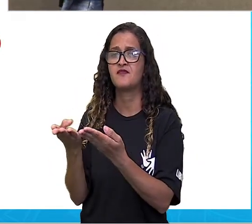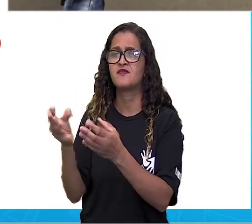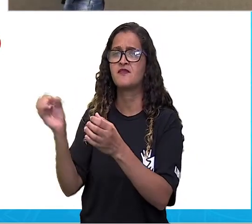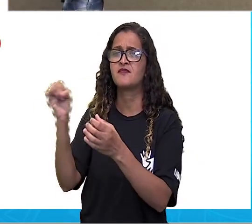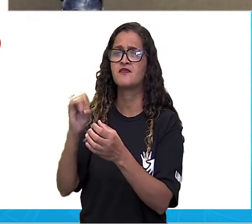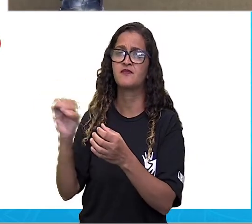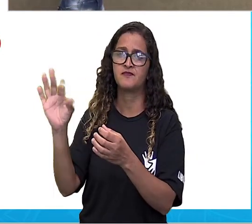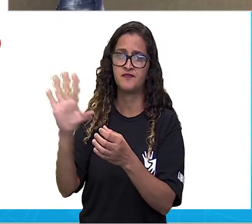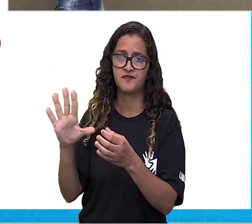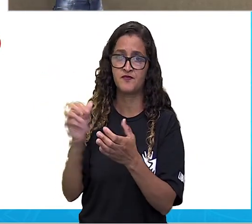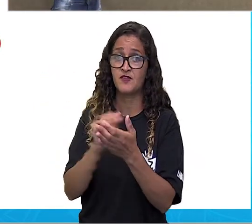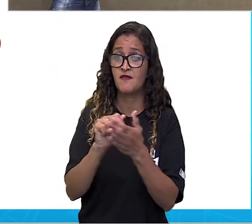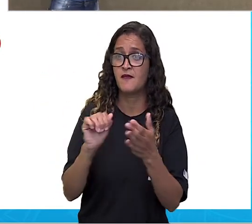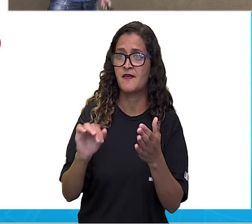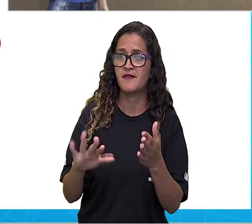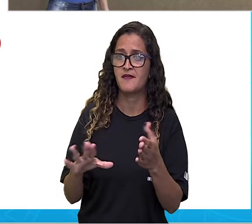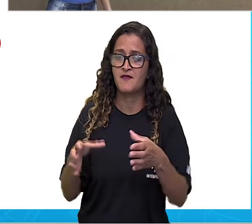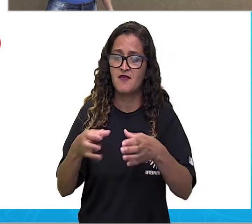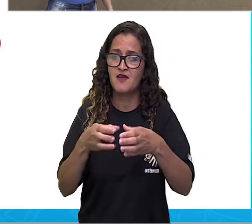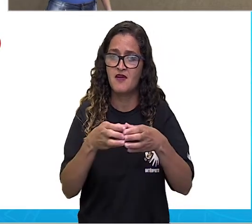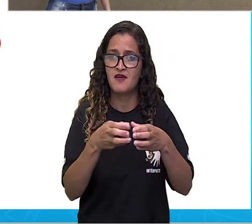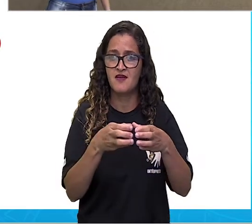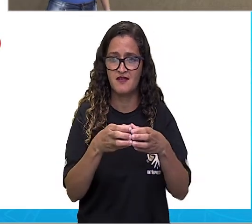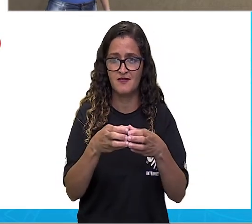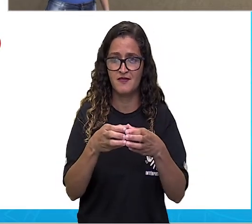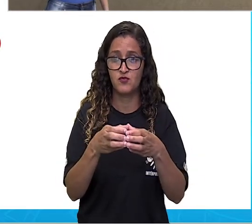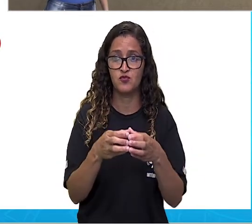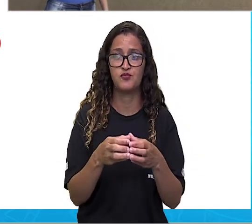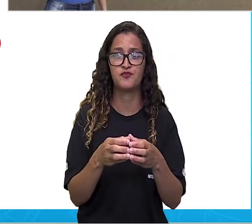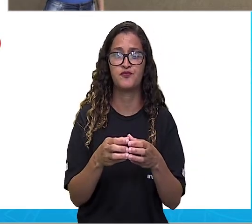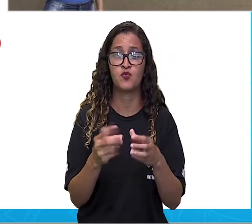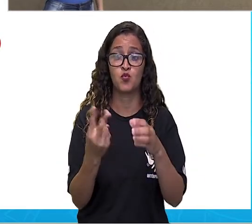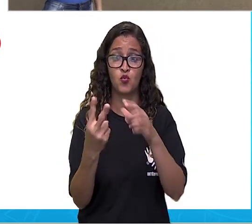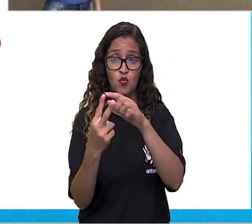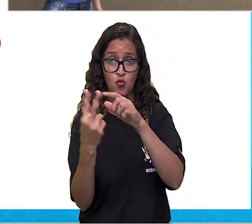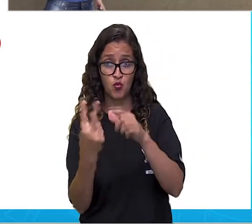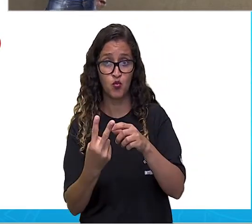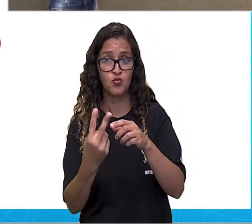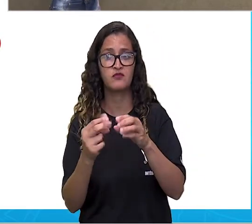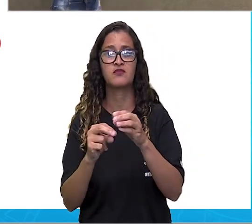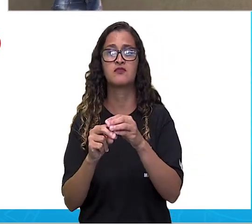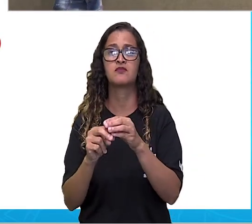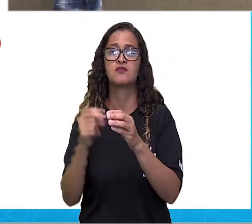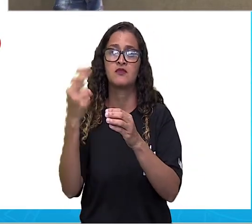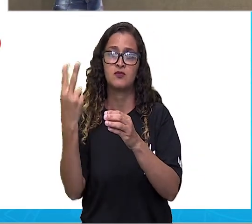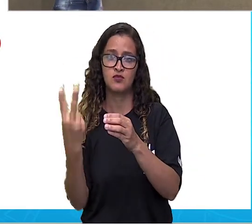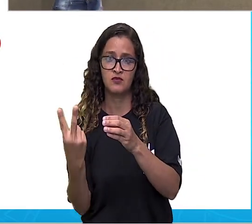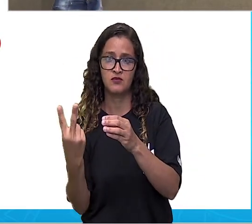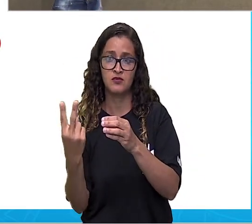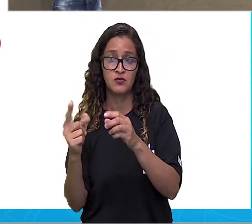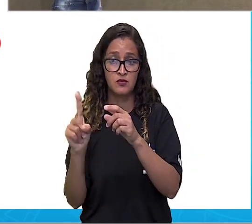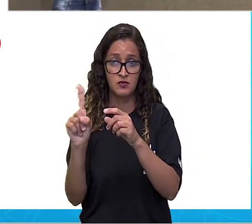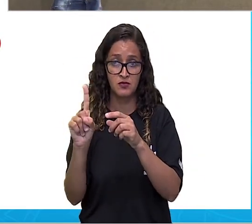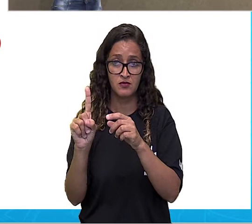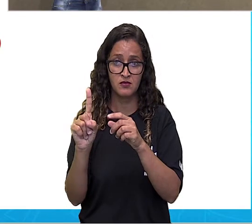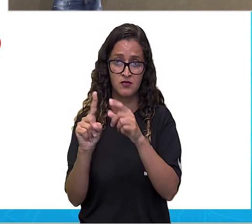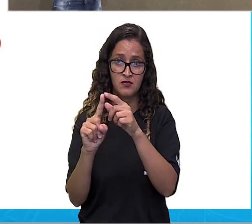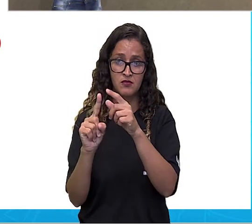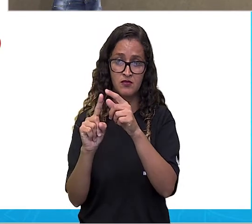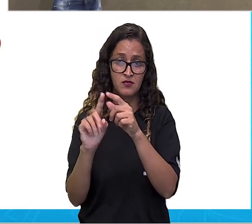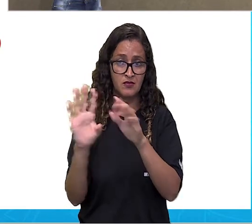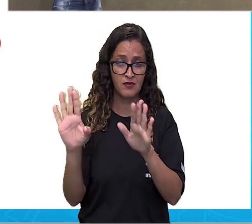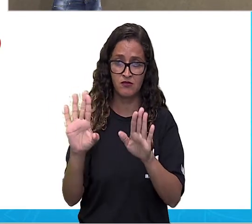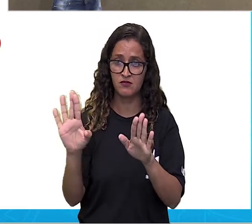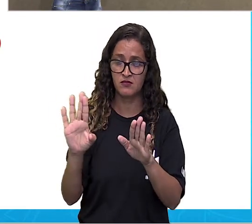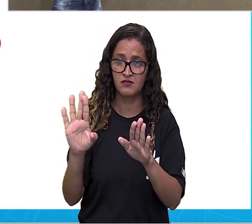E aqui nessa atividade, nós vamos agrupar de dois em dois. Então, nós não vamos agrupar somente por